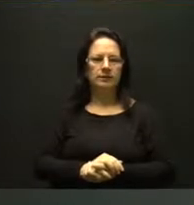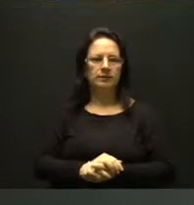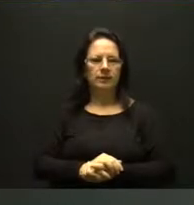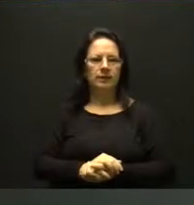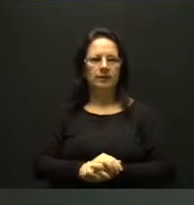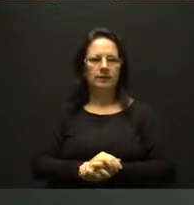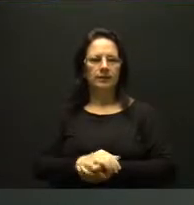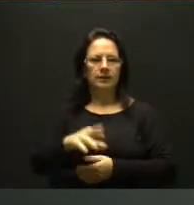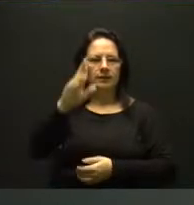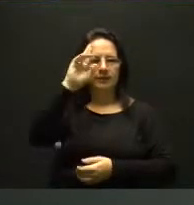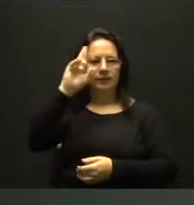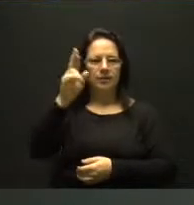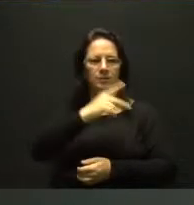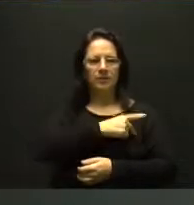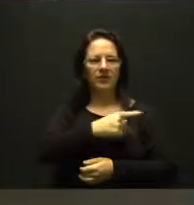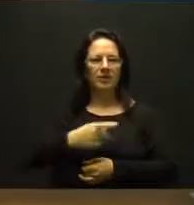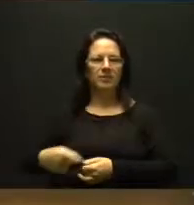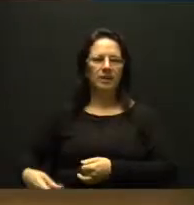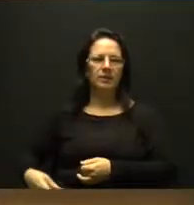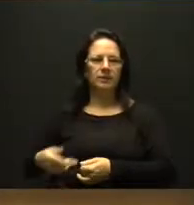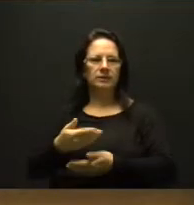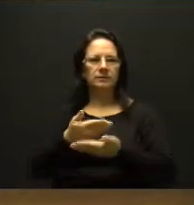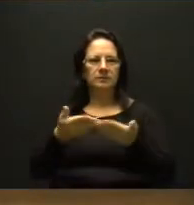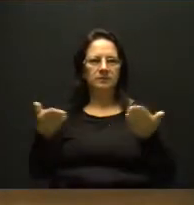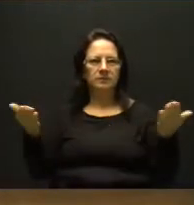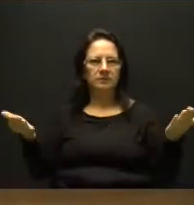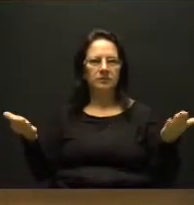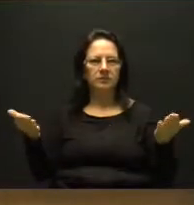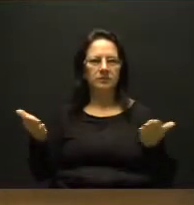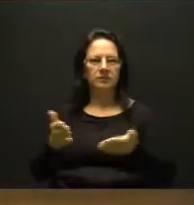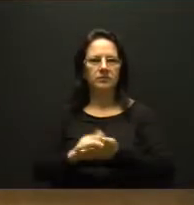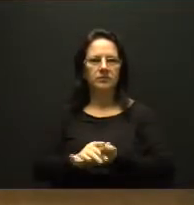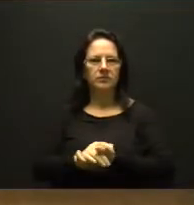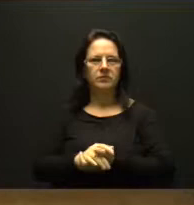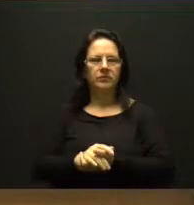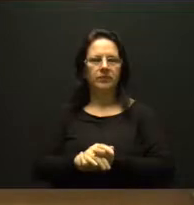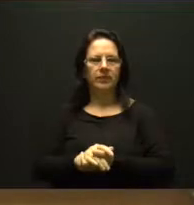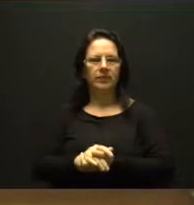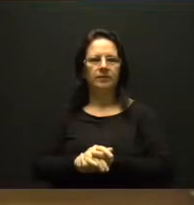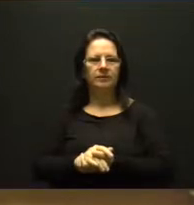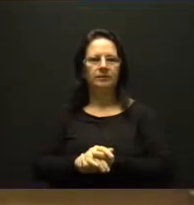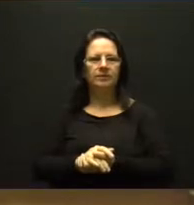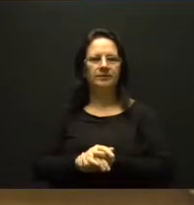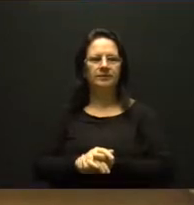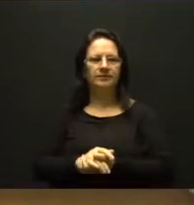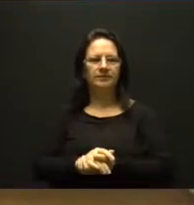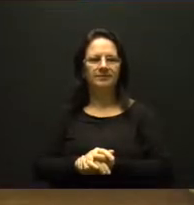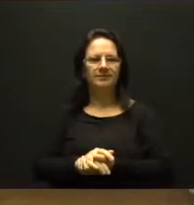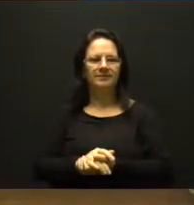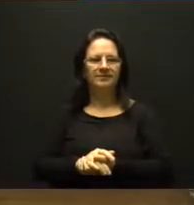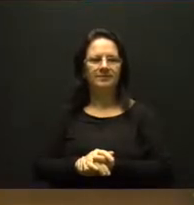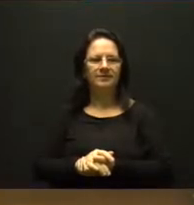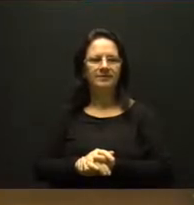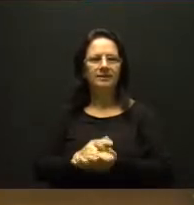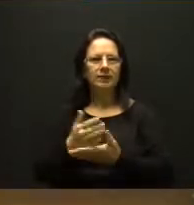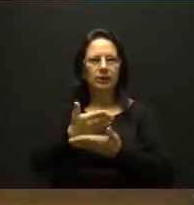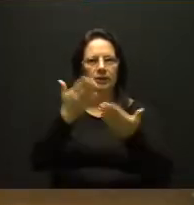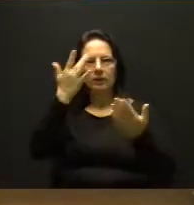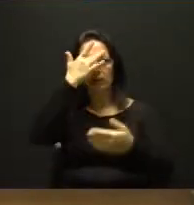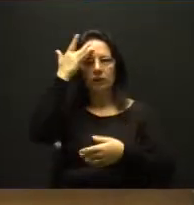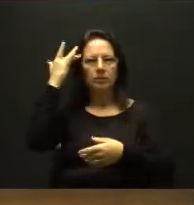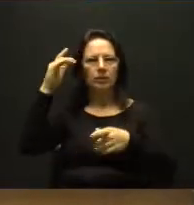seu presidente e nobres pares nobre vereador a érica verçosa a todos que nos